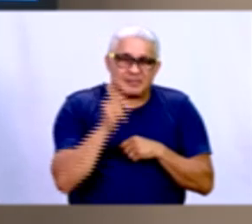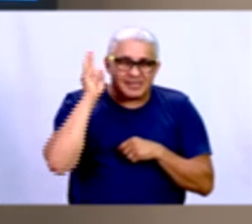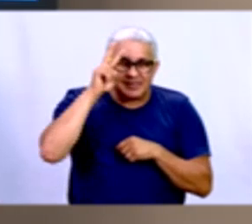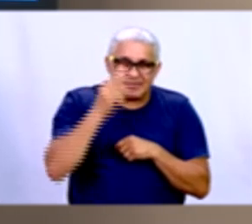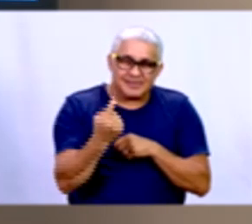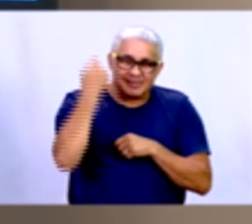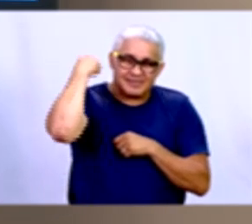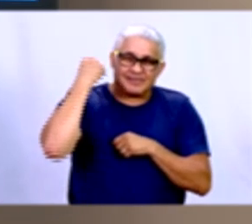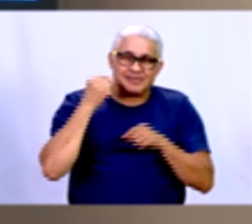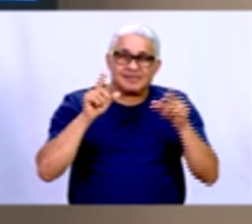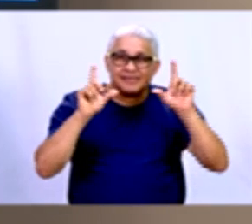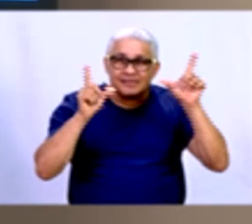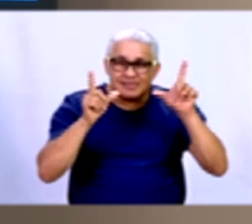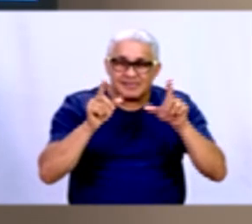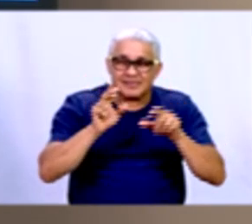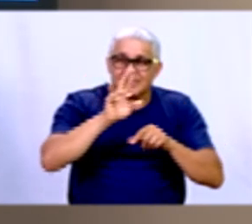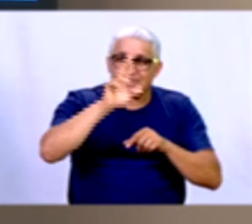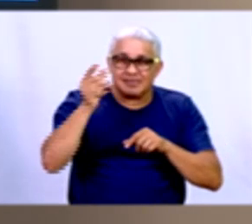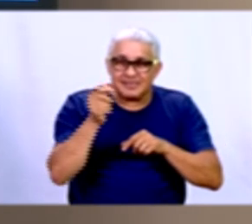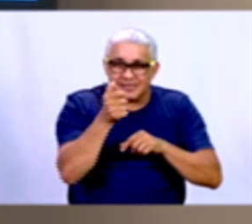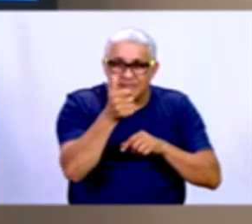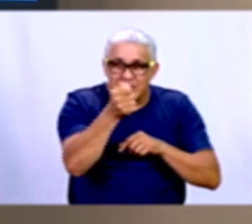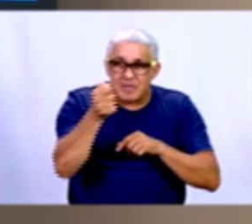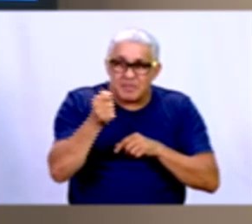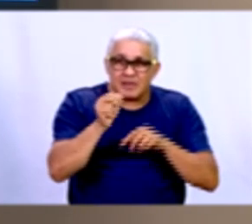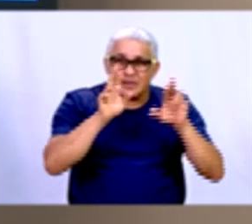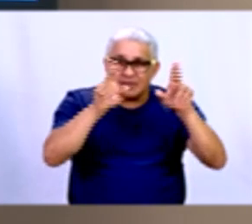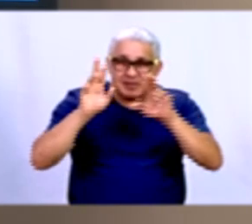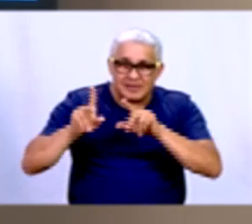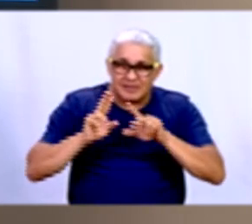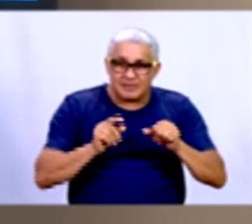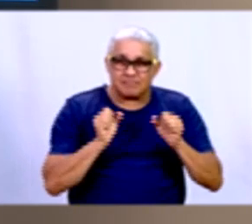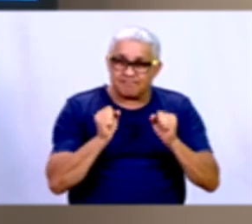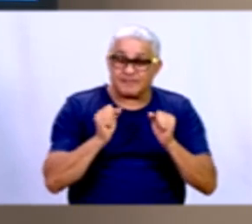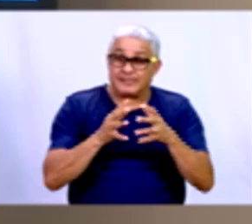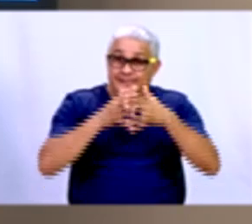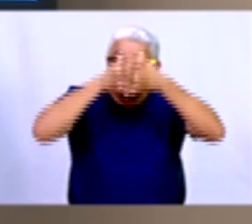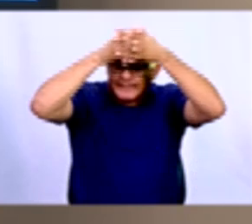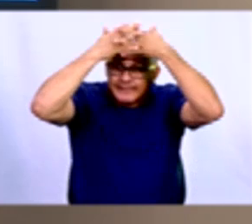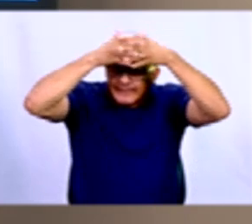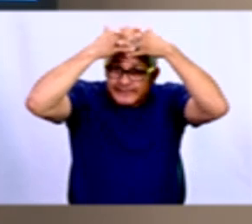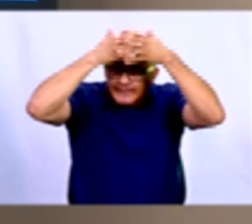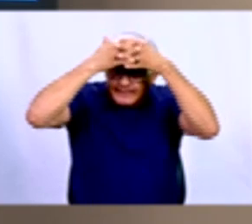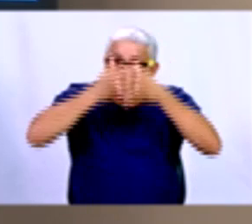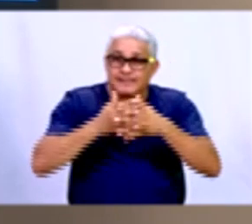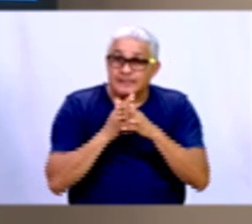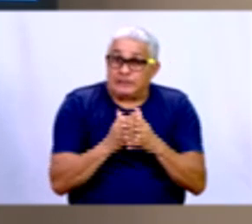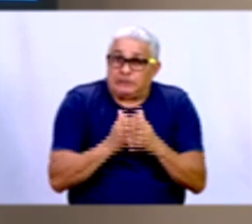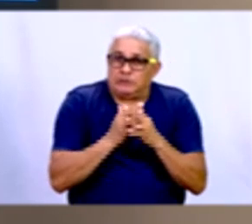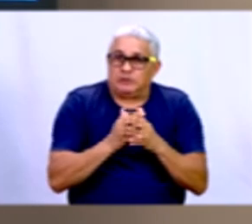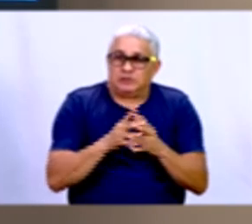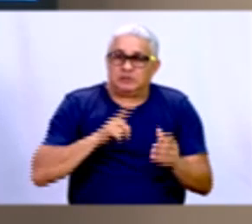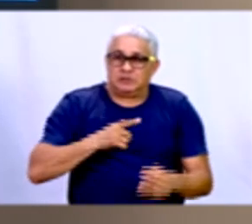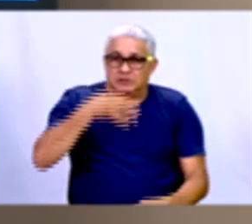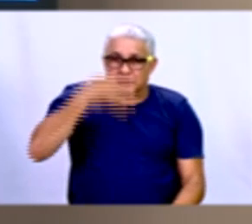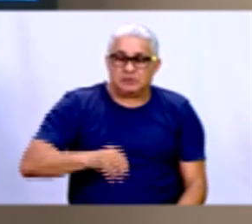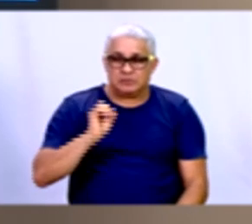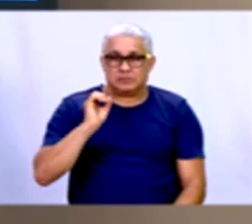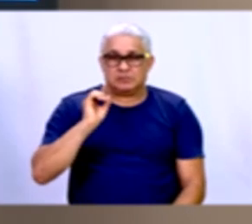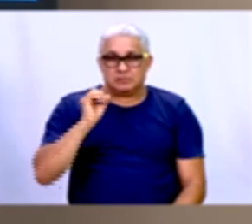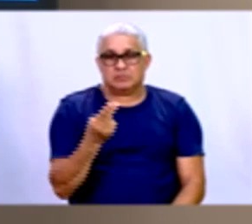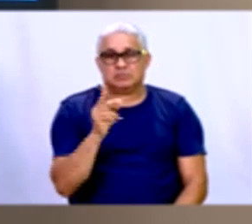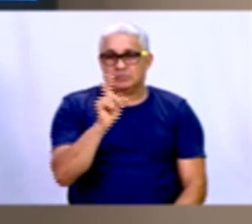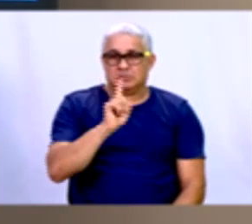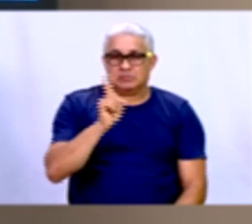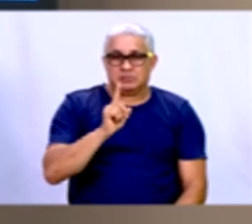que os botões são diferentes e essa divergência pode causar uma confusão no usuário, dele ter certeza ou não de para que